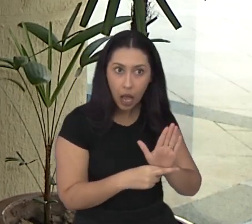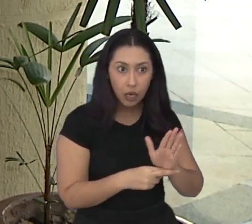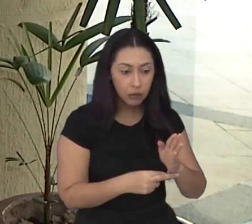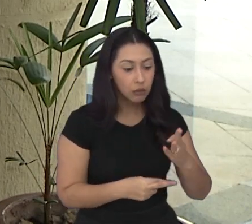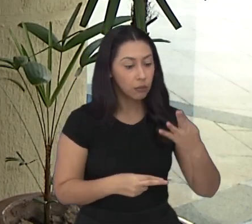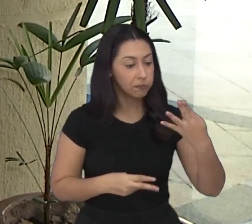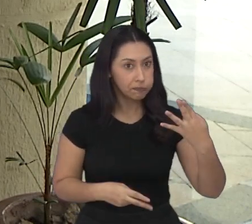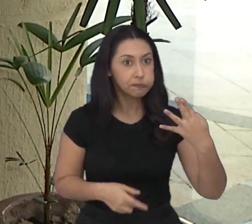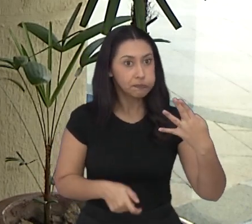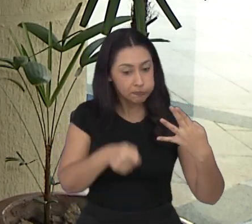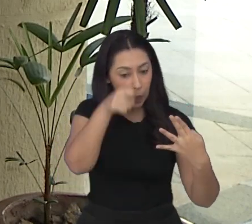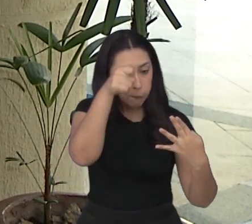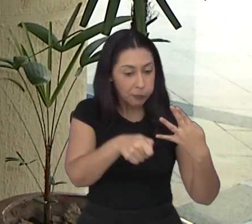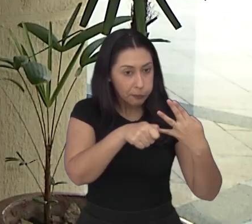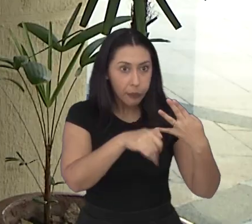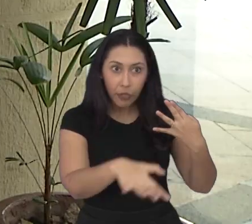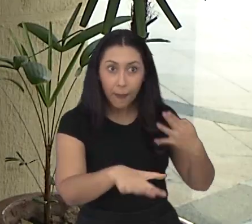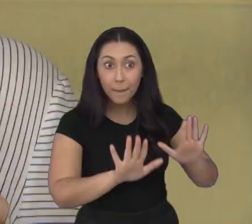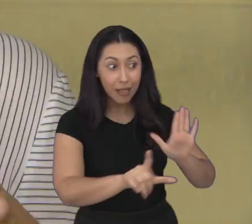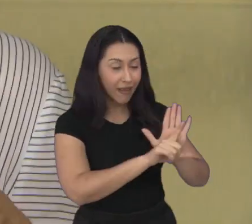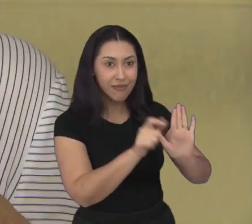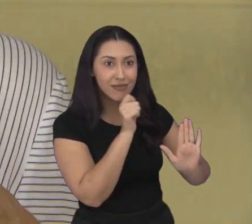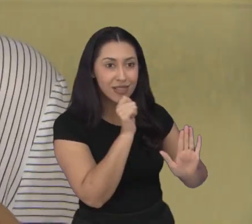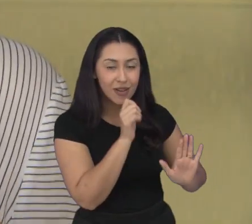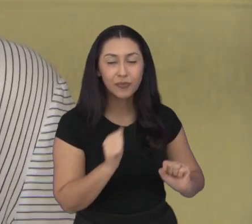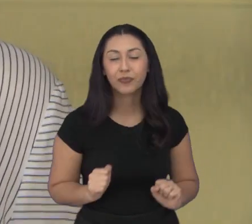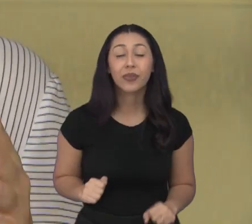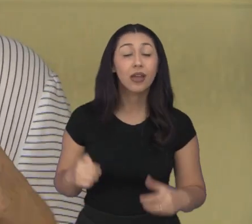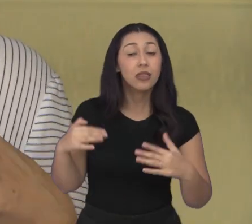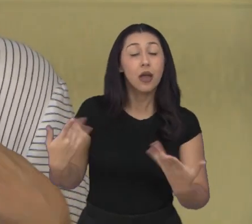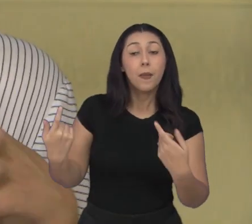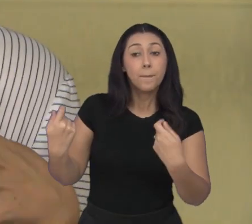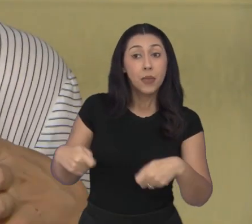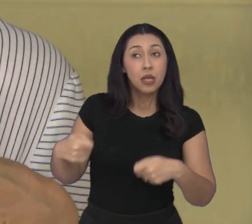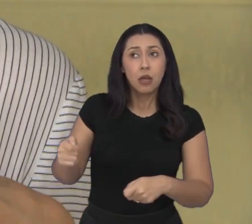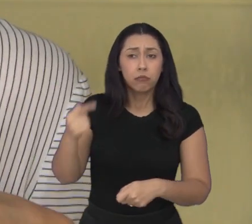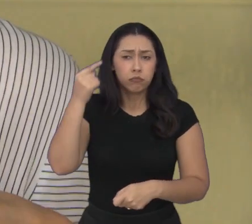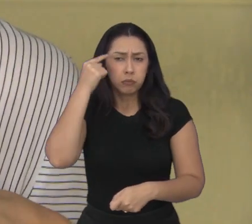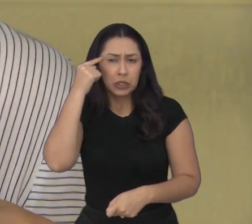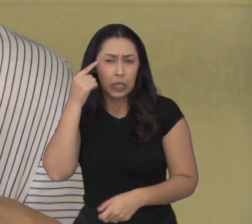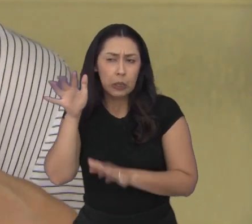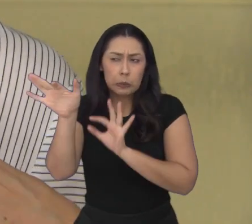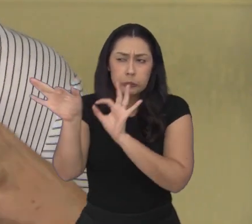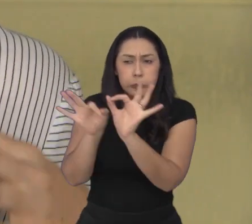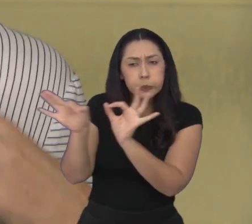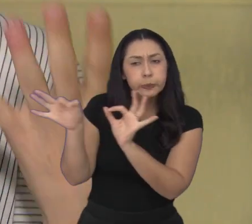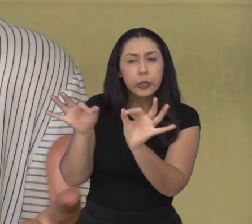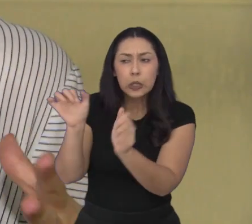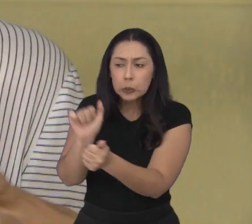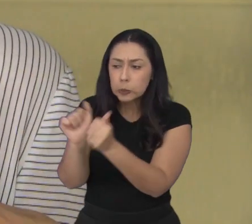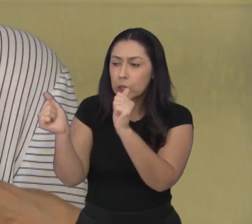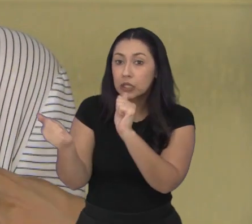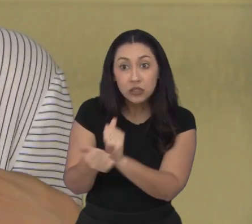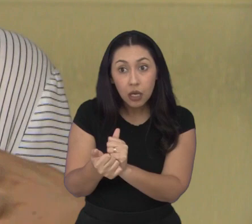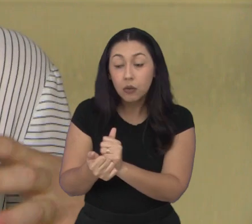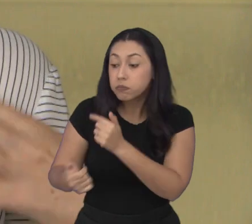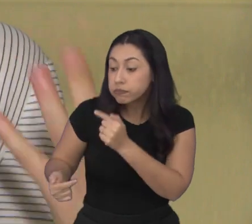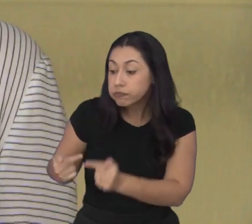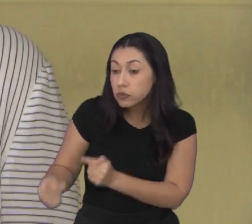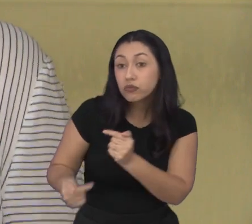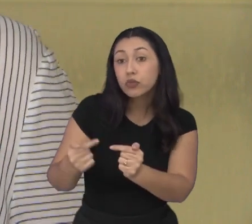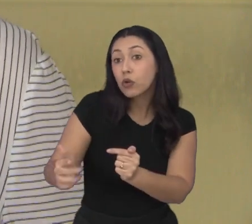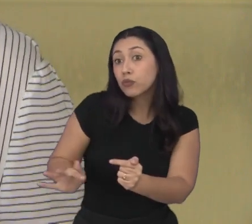de jurisprudência, não consta na lei. Então, a gente tem o quê? Que pensar essas atualizações, tanto